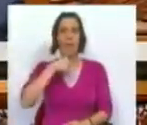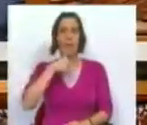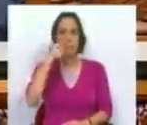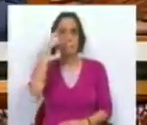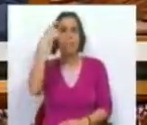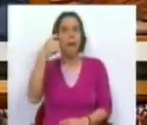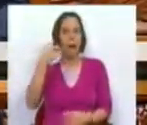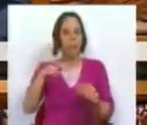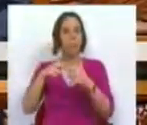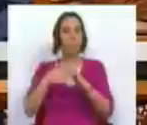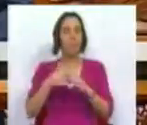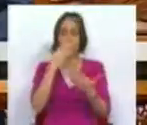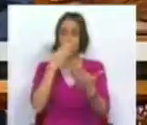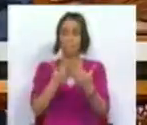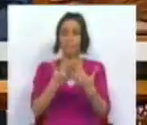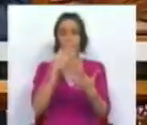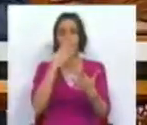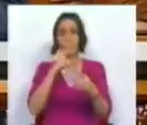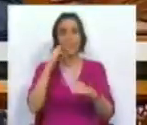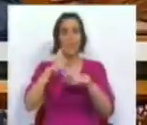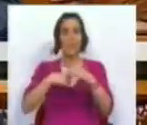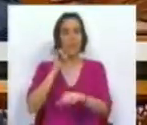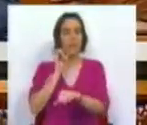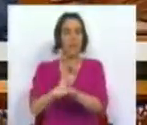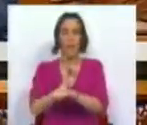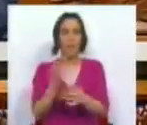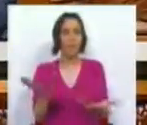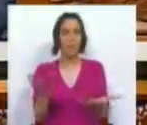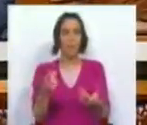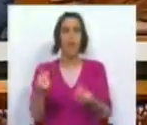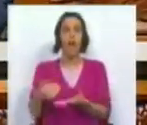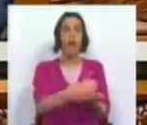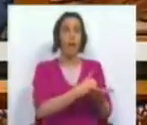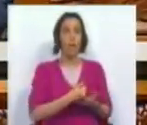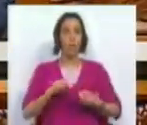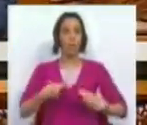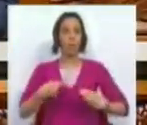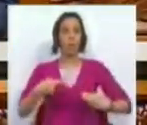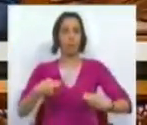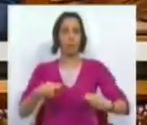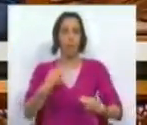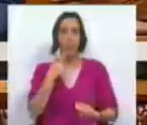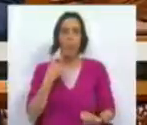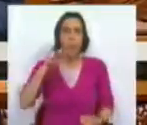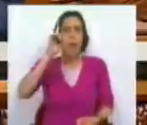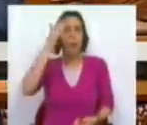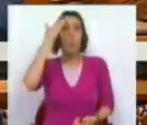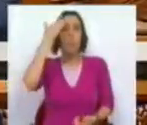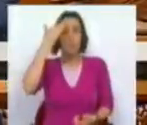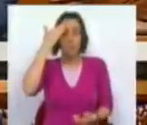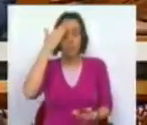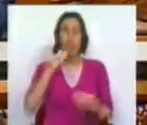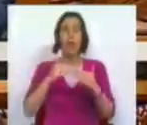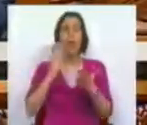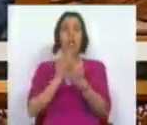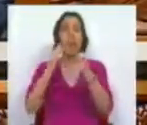muitos. Estamos perante uma hipoteca geracional. Os recursos foram gastos muito acima do previsto